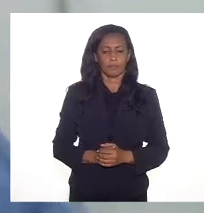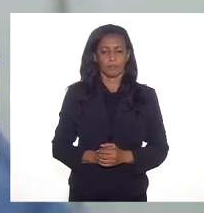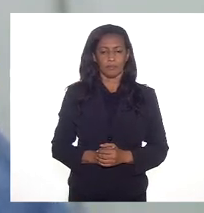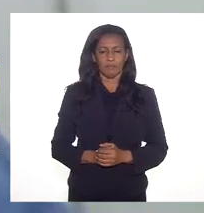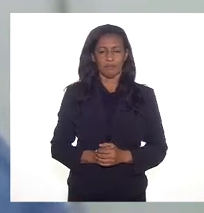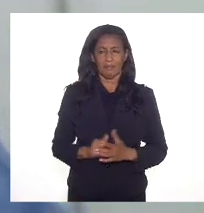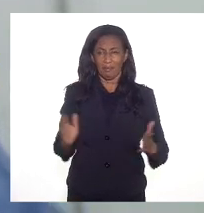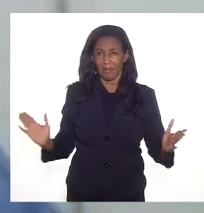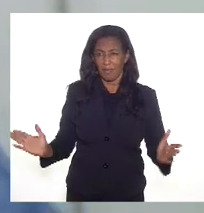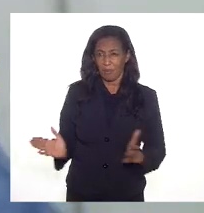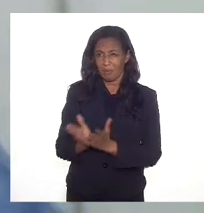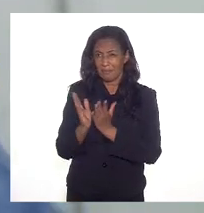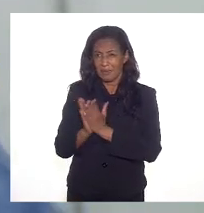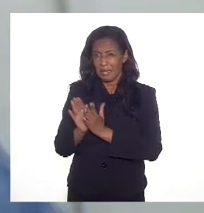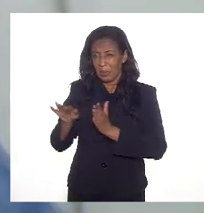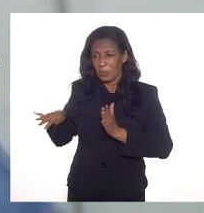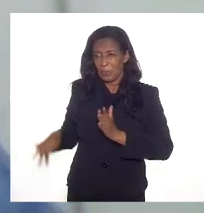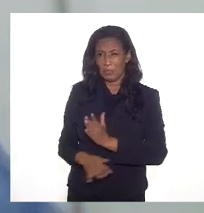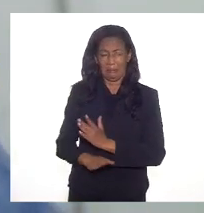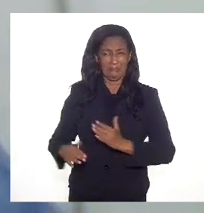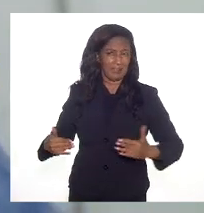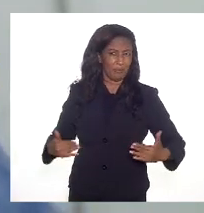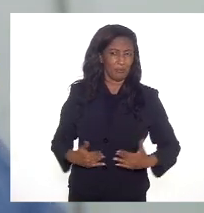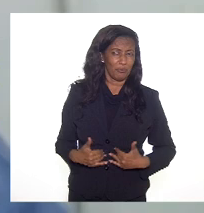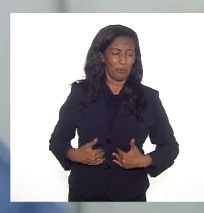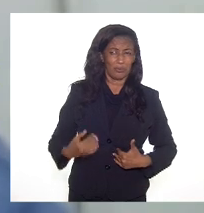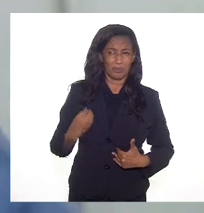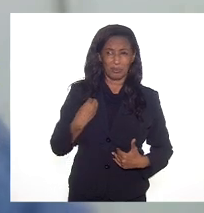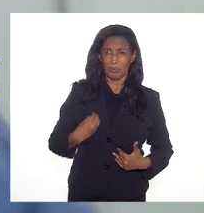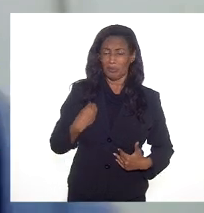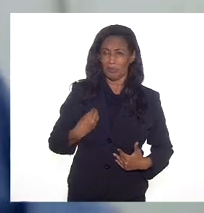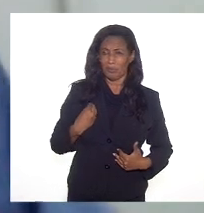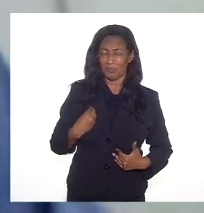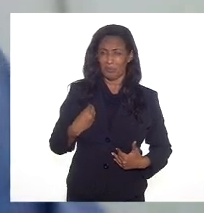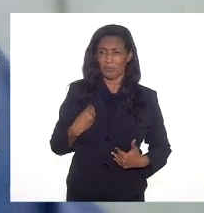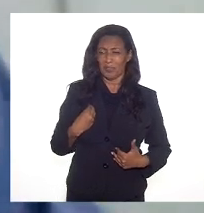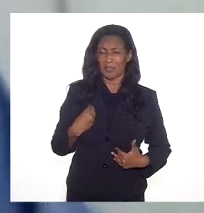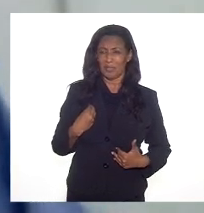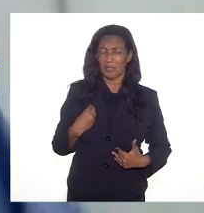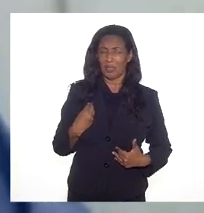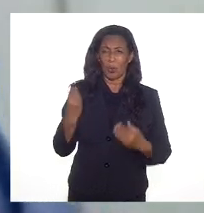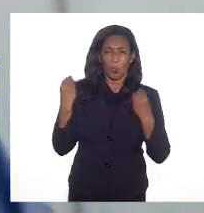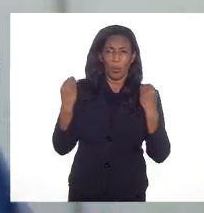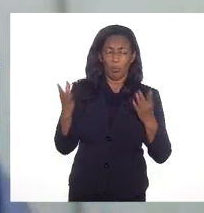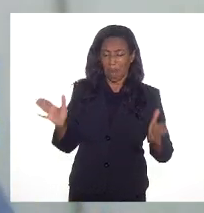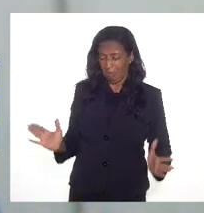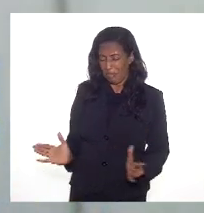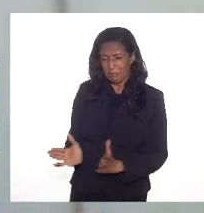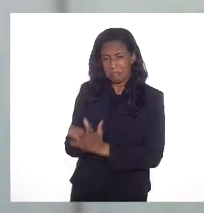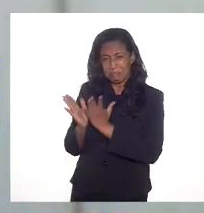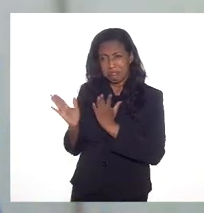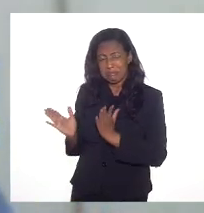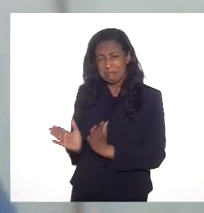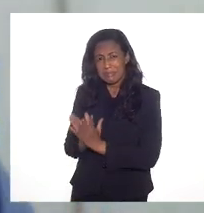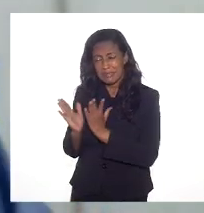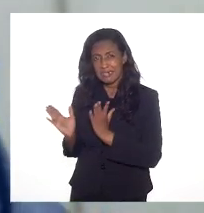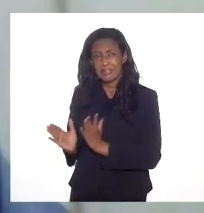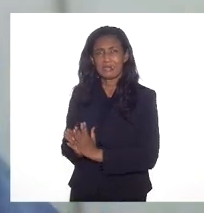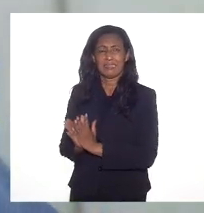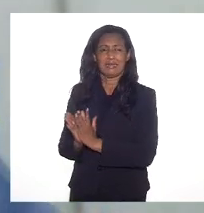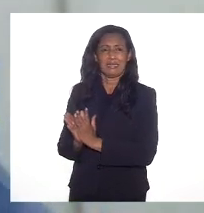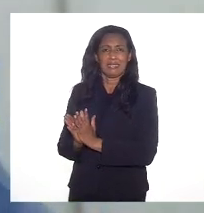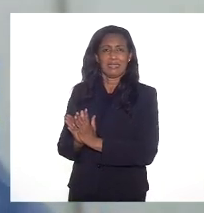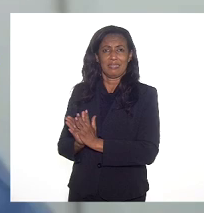na miséria social que nós estamos vivendo e como mitigar as mesmas, nós